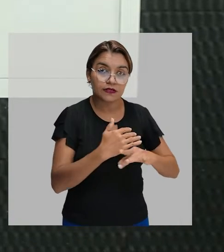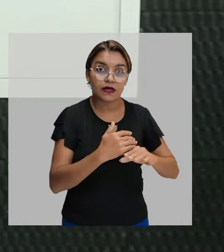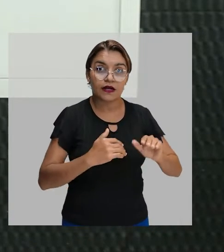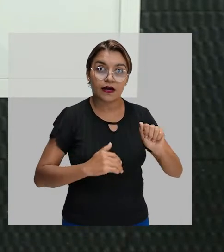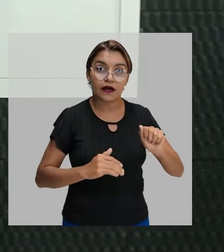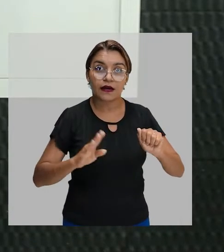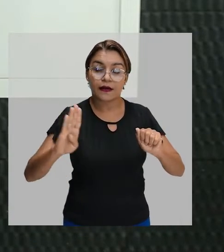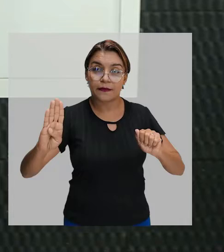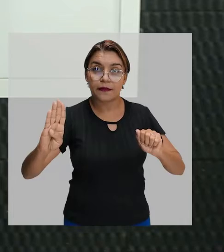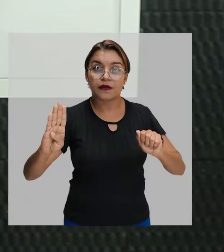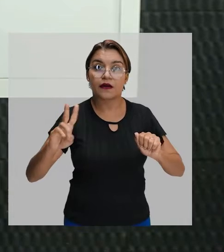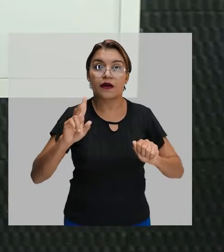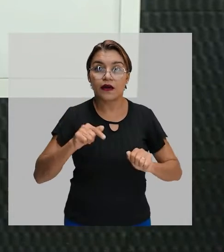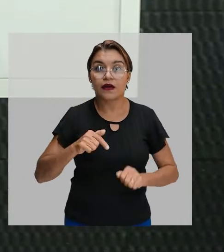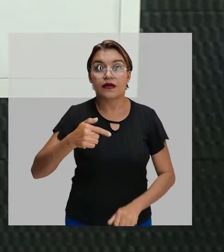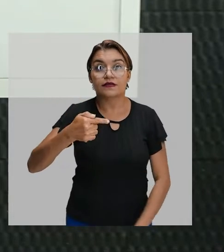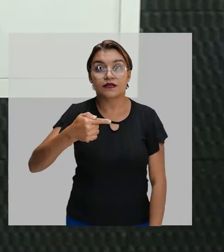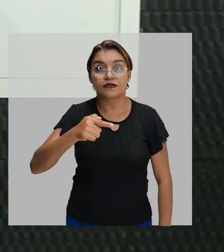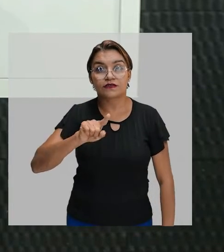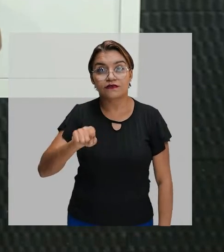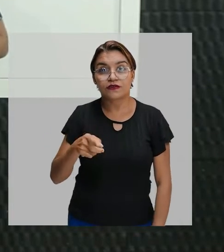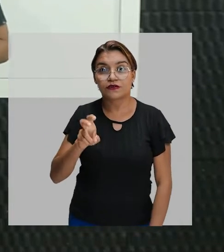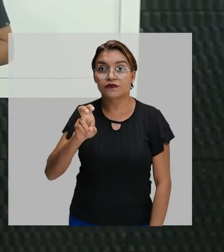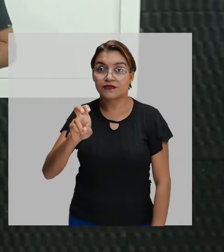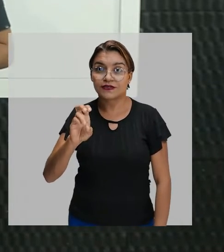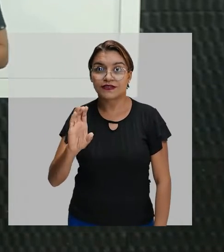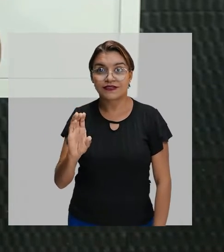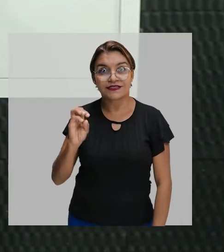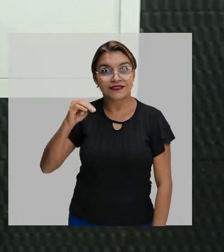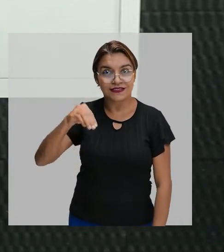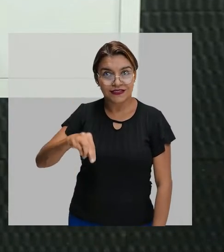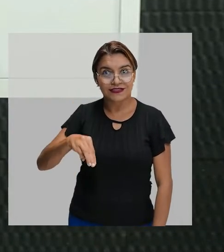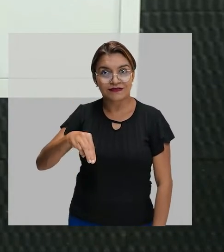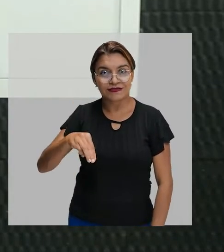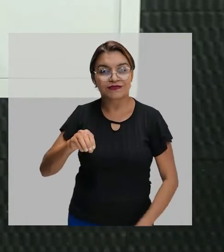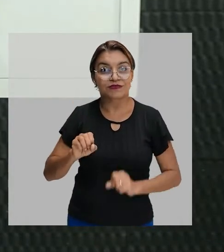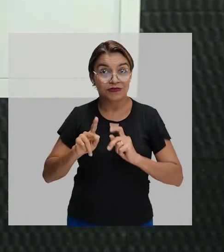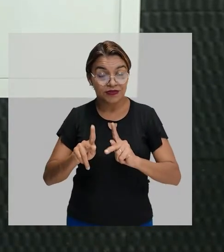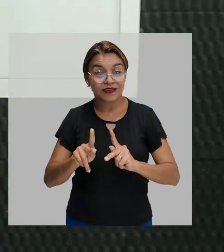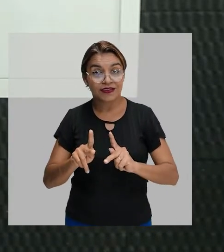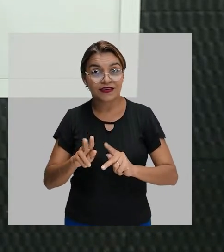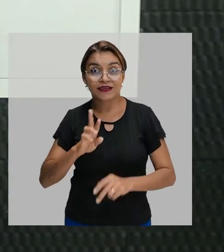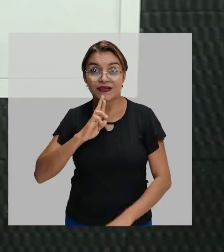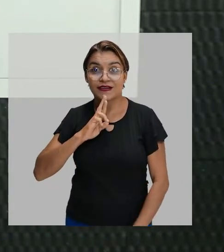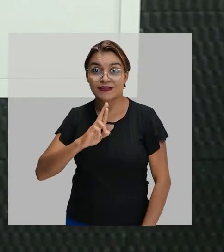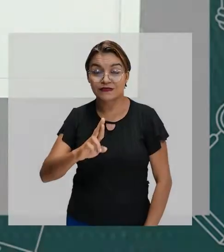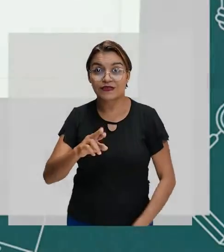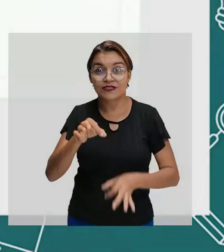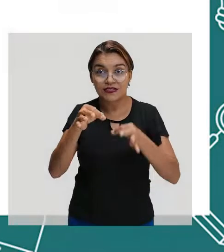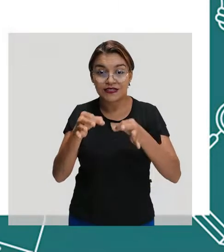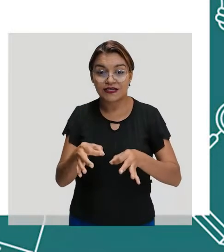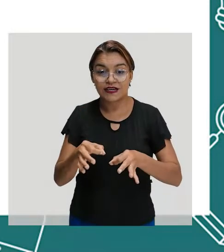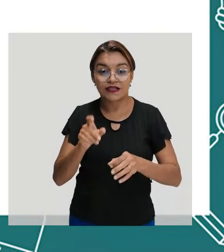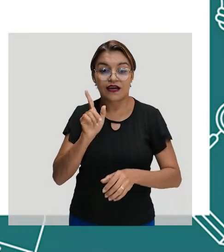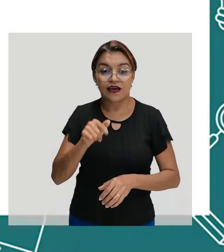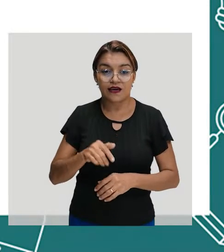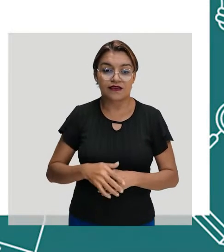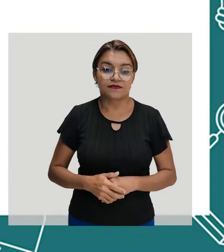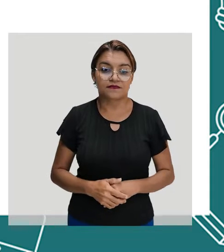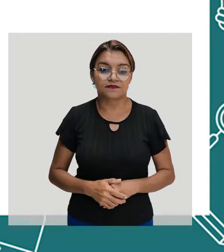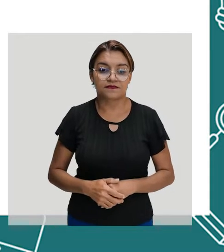e a cidade B é a distância de 7,5 centímetros beleza é uma resposta correta aí da primeira questão